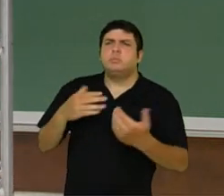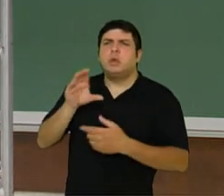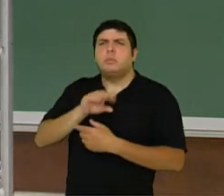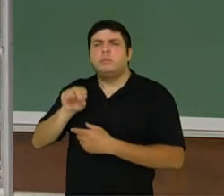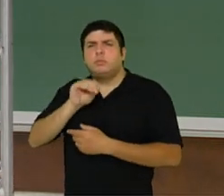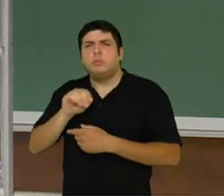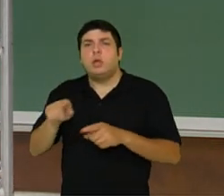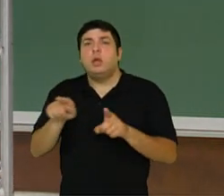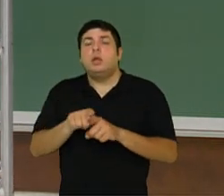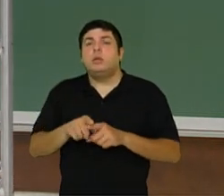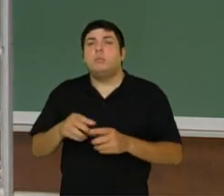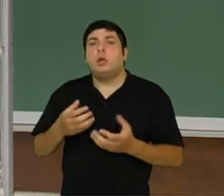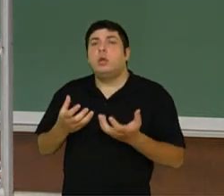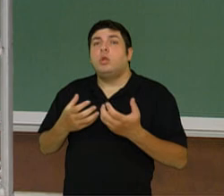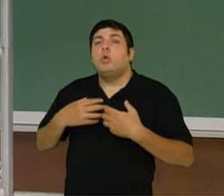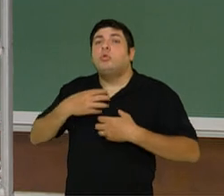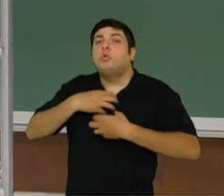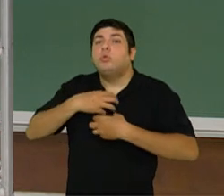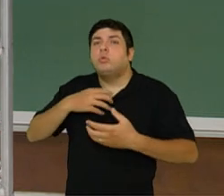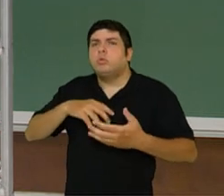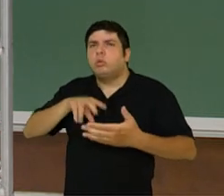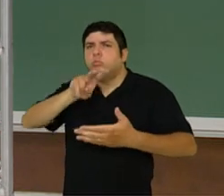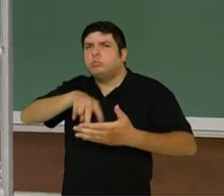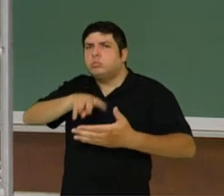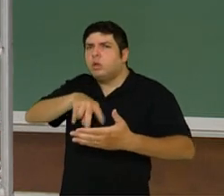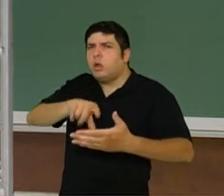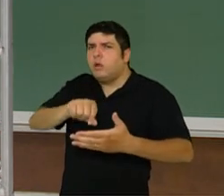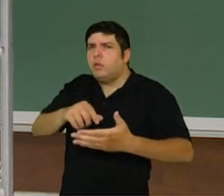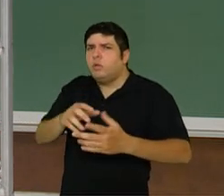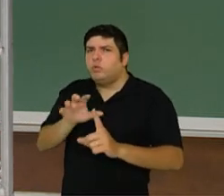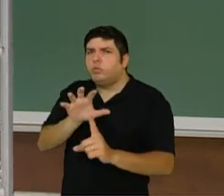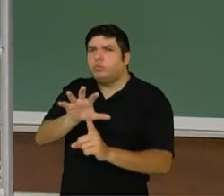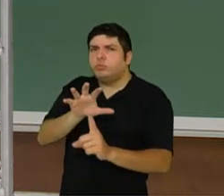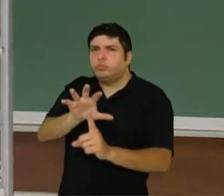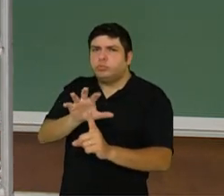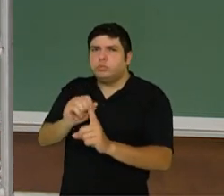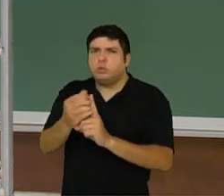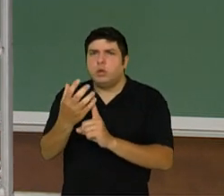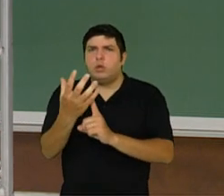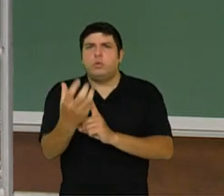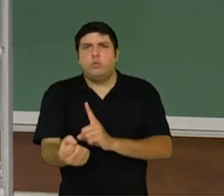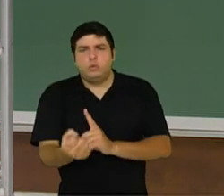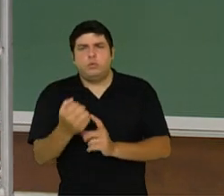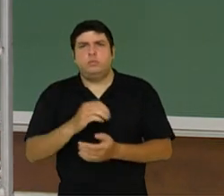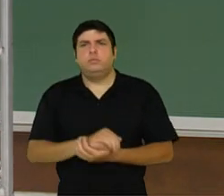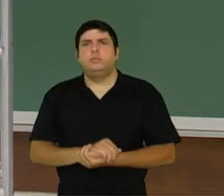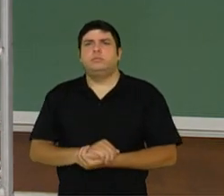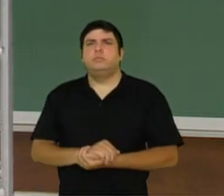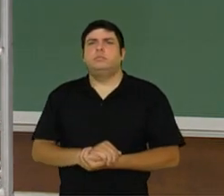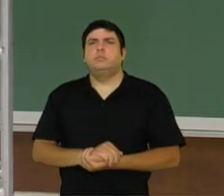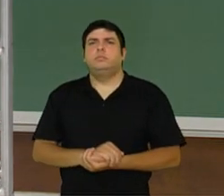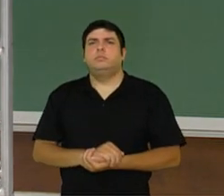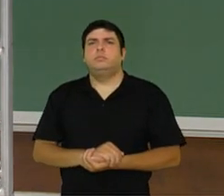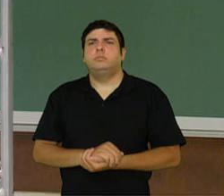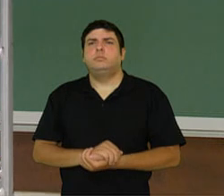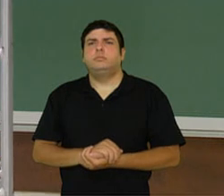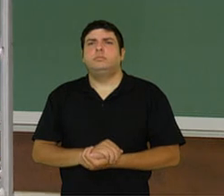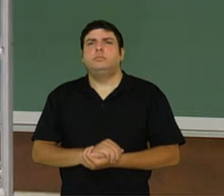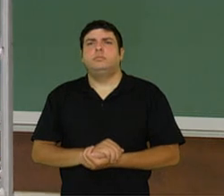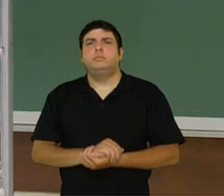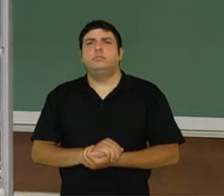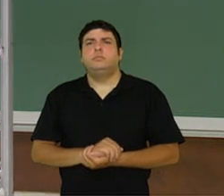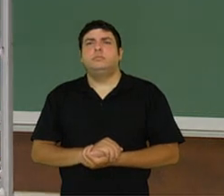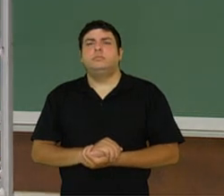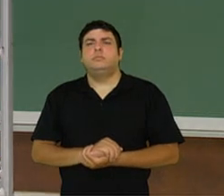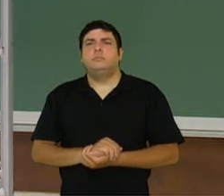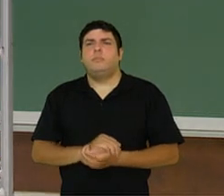do leitor à ação da compra. Como eu disse, ele sempre está te convencendo para você acabar adquirindo aquele produto. Tá bom?